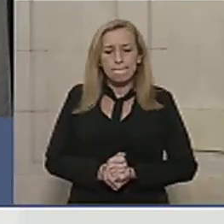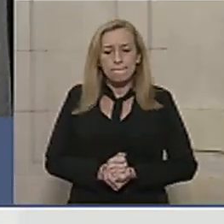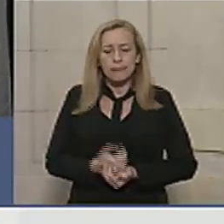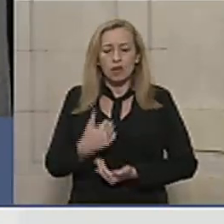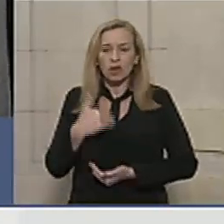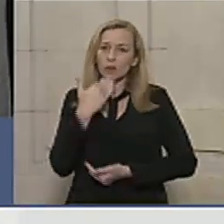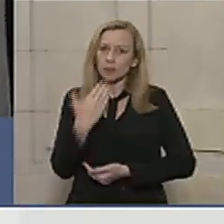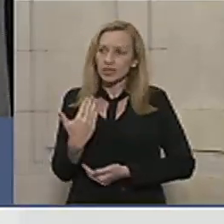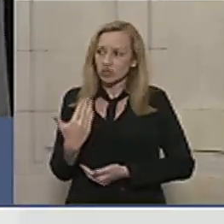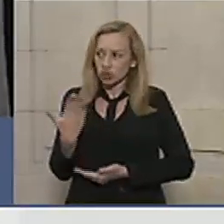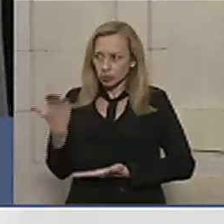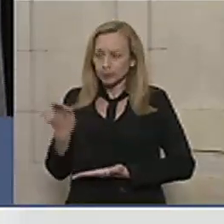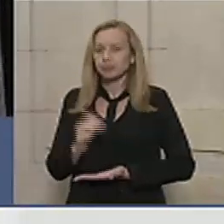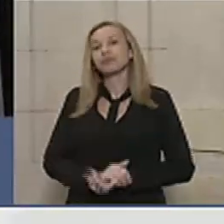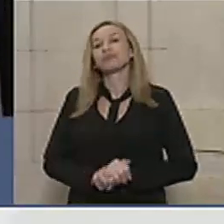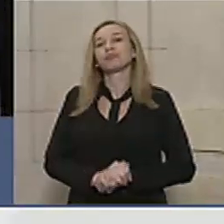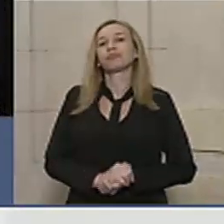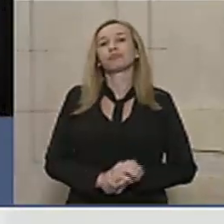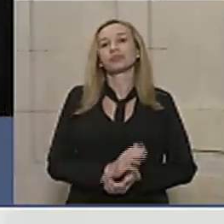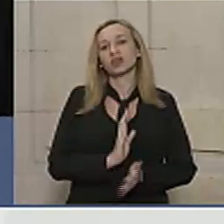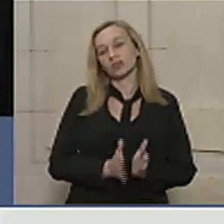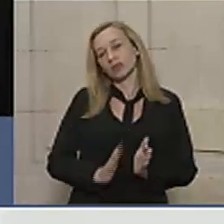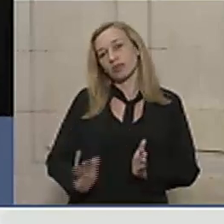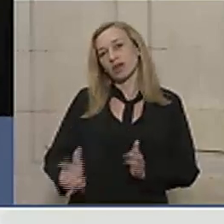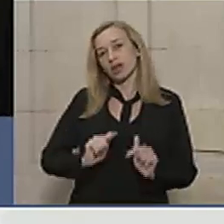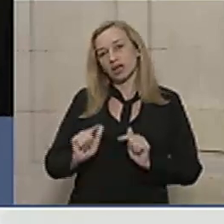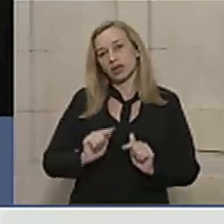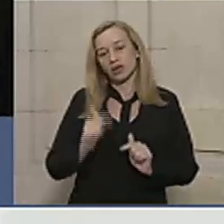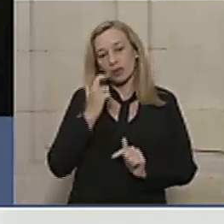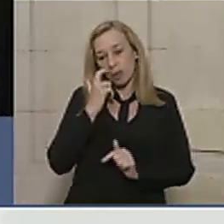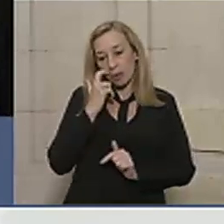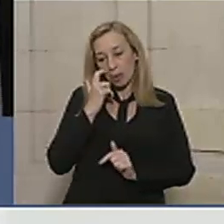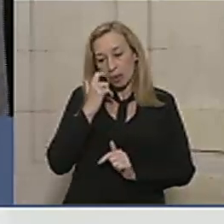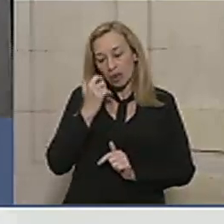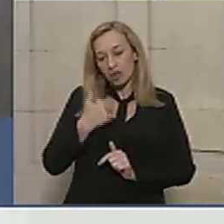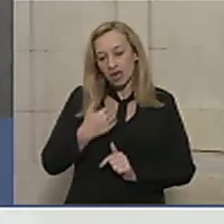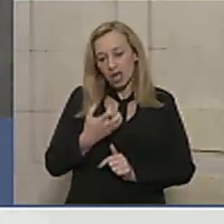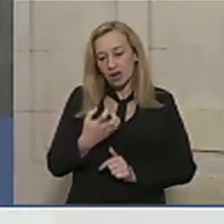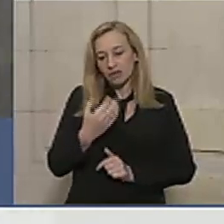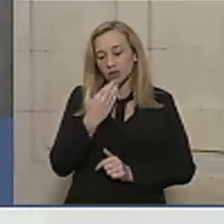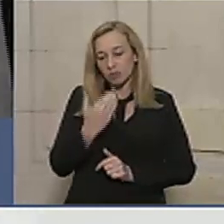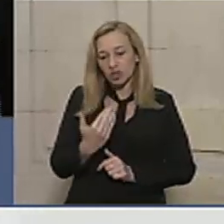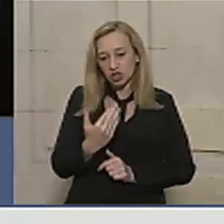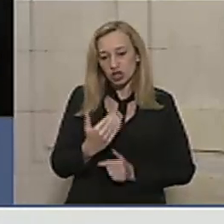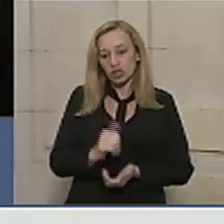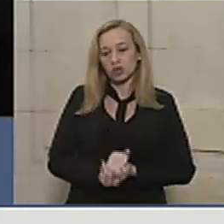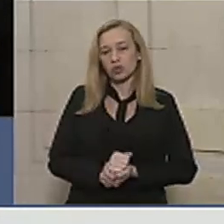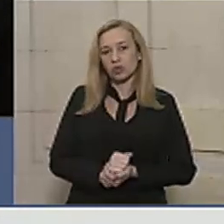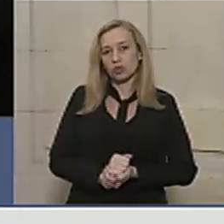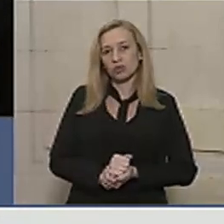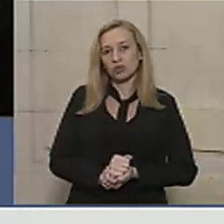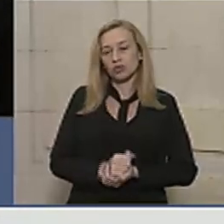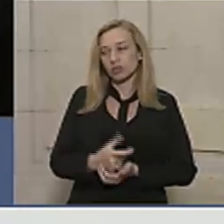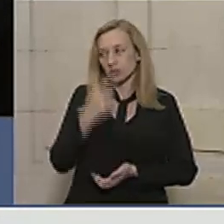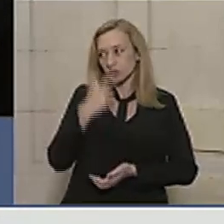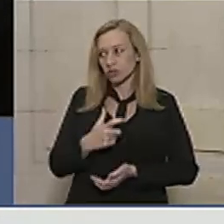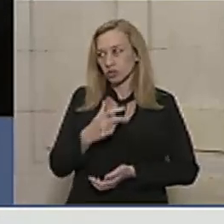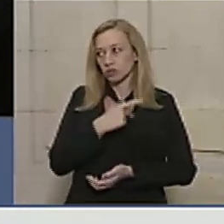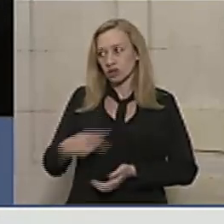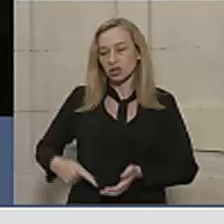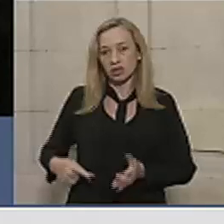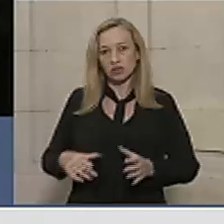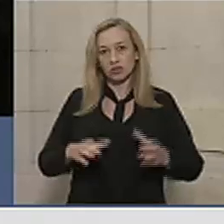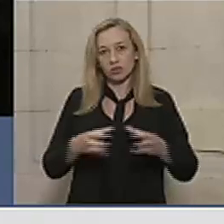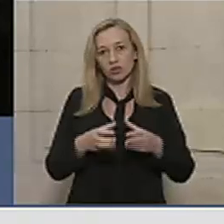quero pedir a Vossa Excelência que chame os trabalhos à ordem e quero fazer uma solicitação a Vossa Excelência como presidente da Comissão de Constituição e Justiça. Por